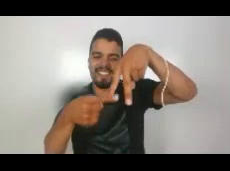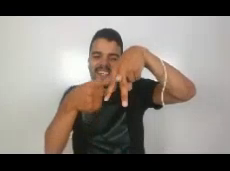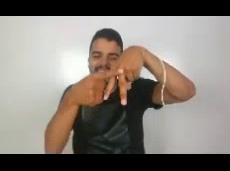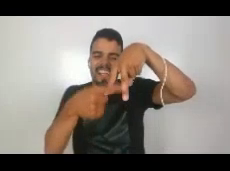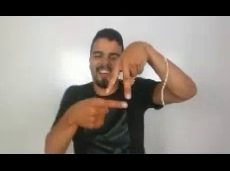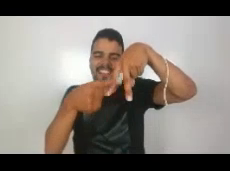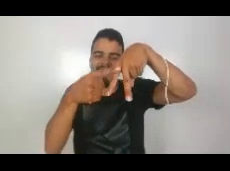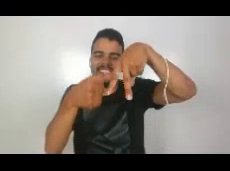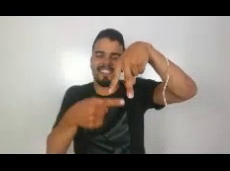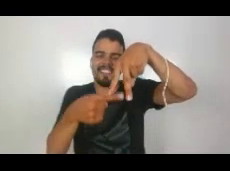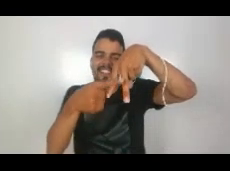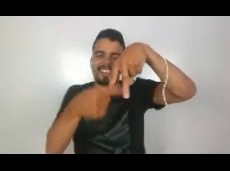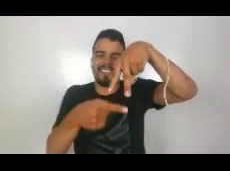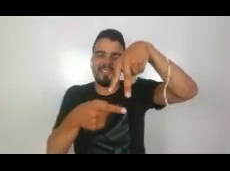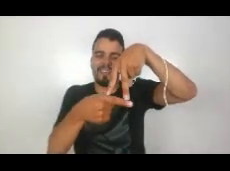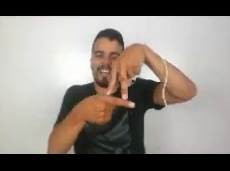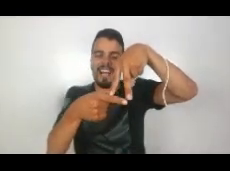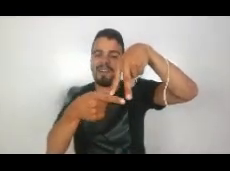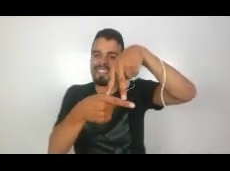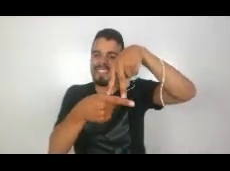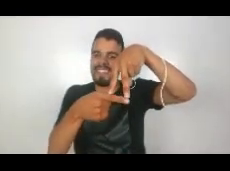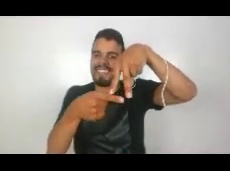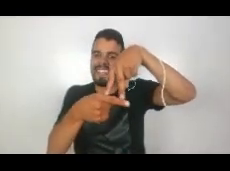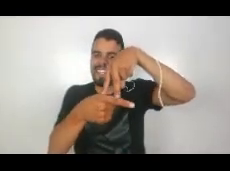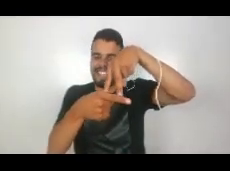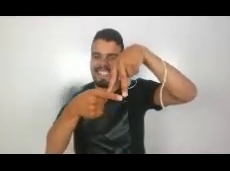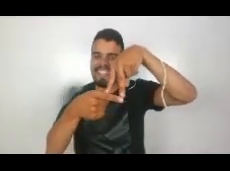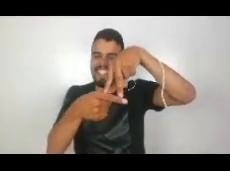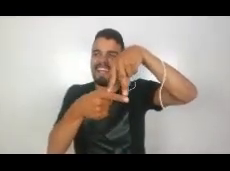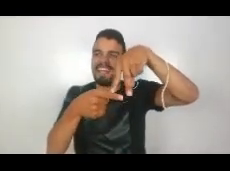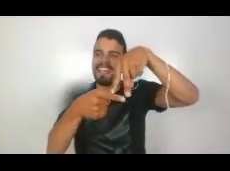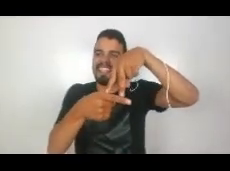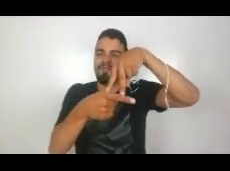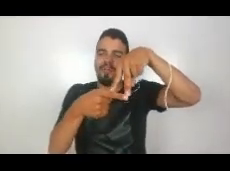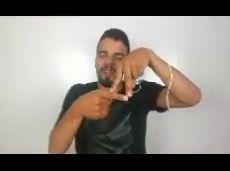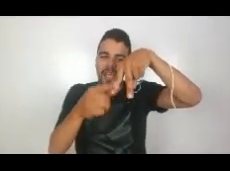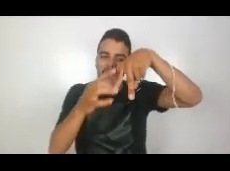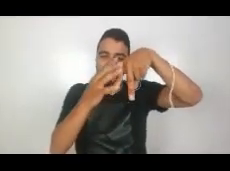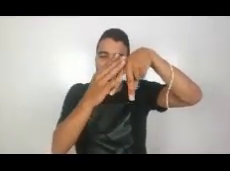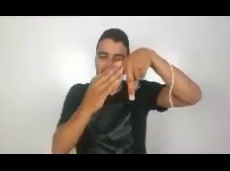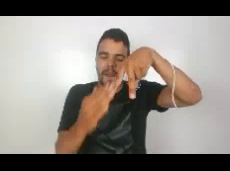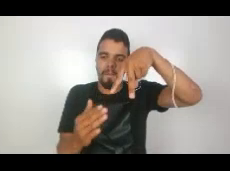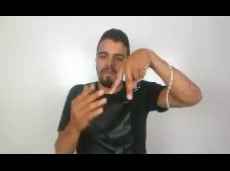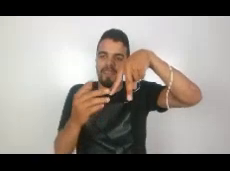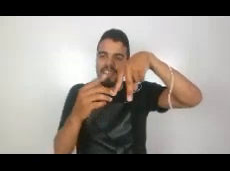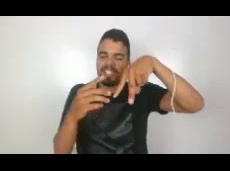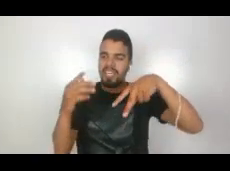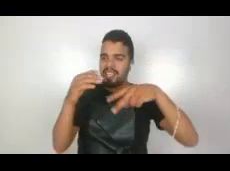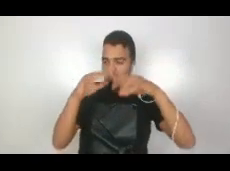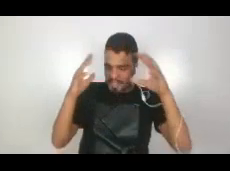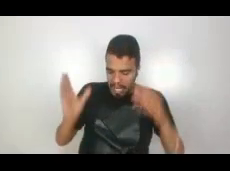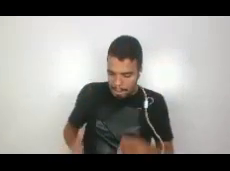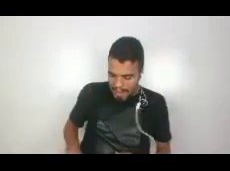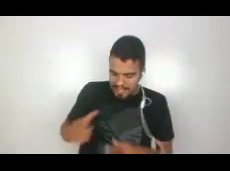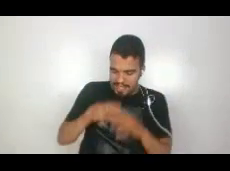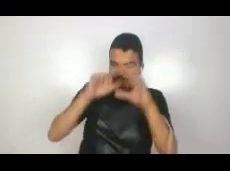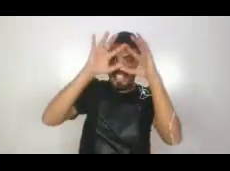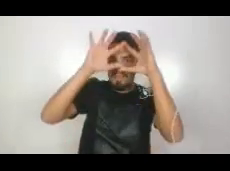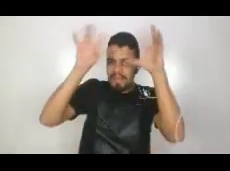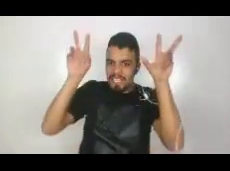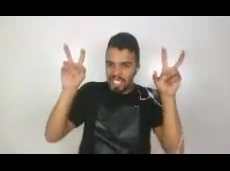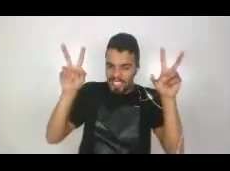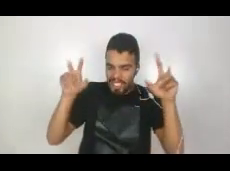Ó, calça, né? O calça, né? Por quê? Porque já não